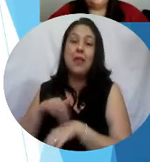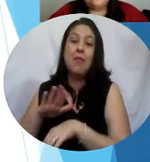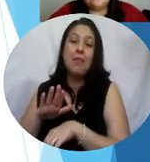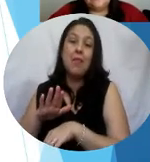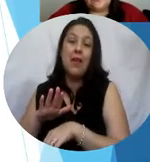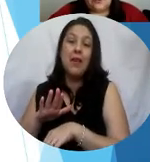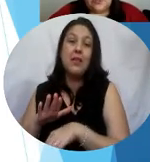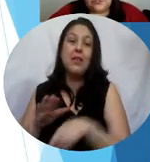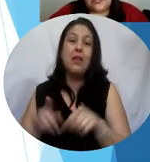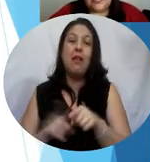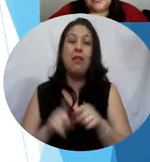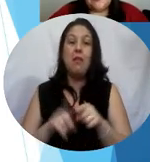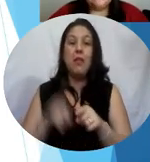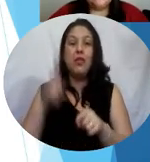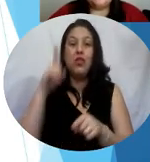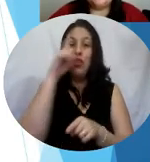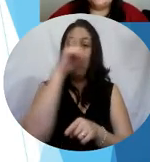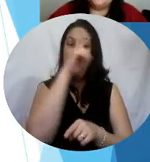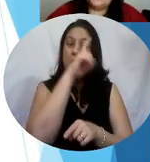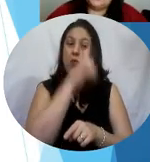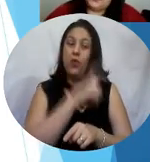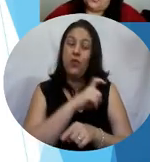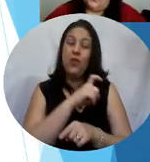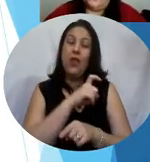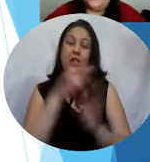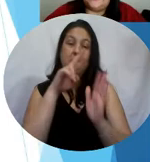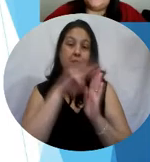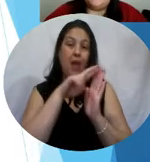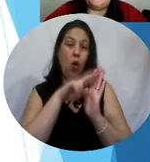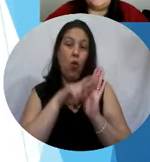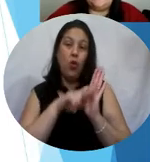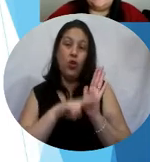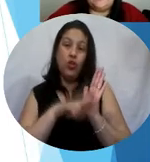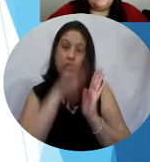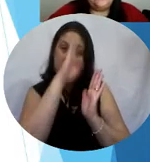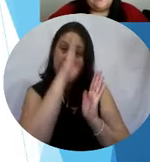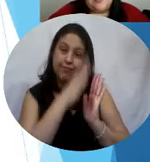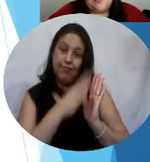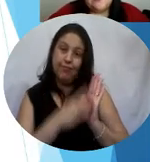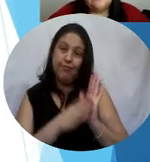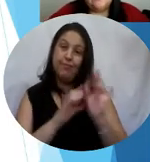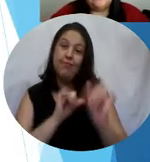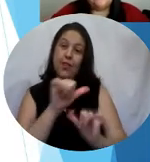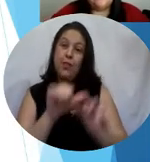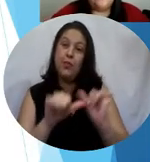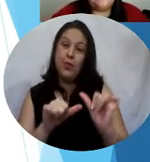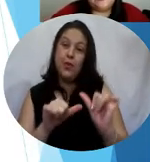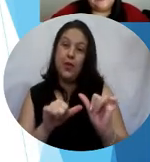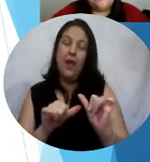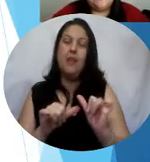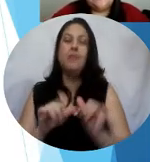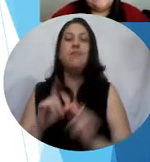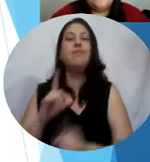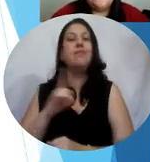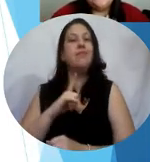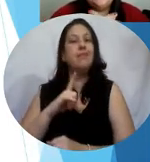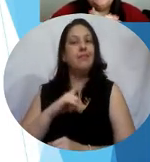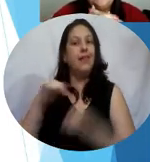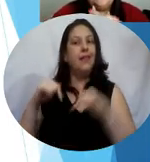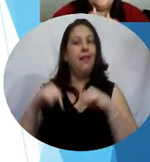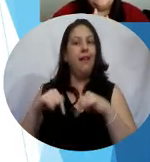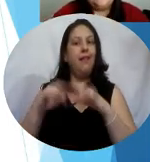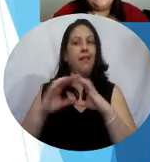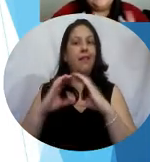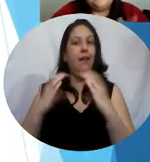dificuldade com alteração na rotina. Então, às vezes a gente ouve, né? Tem até um caso na nossa comunidade aqui,